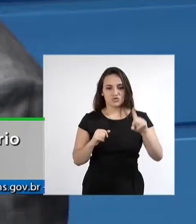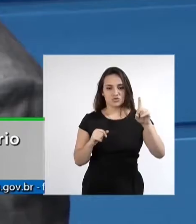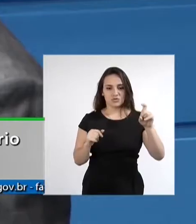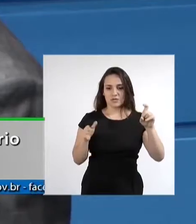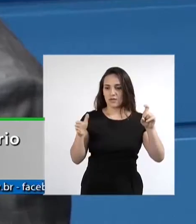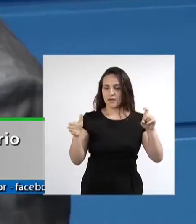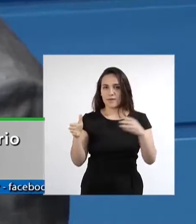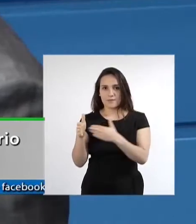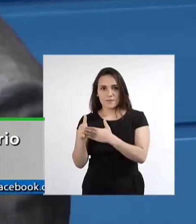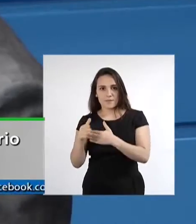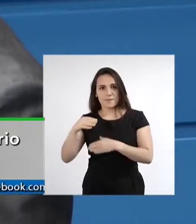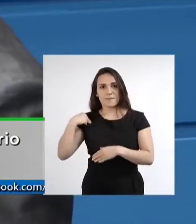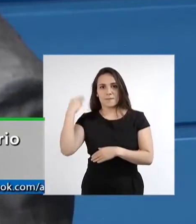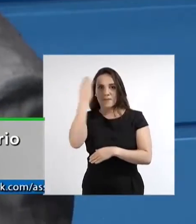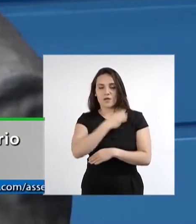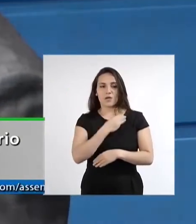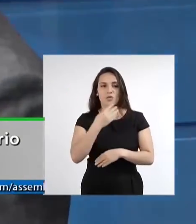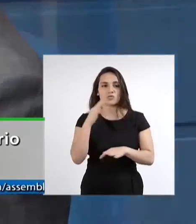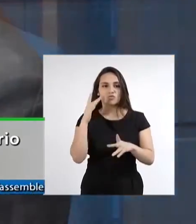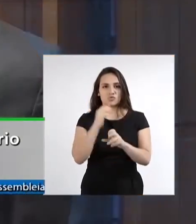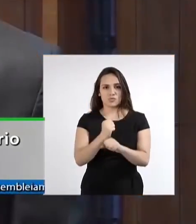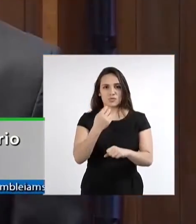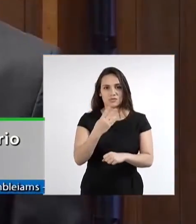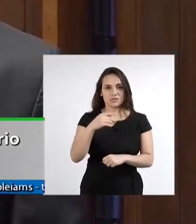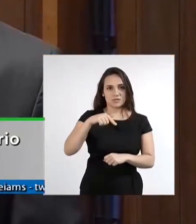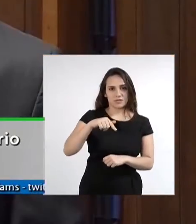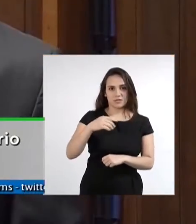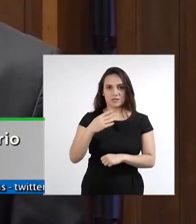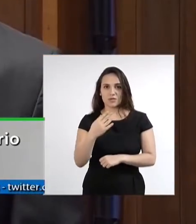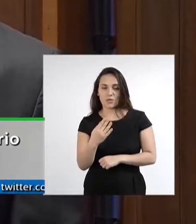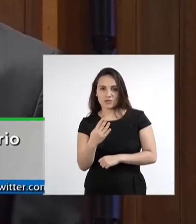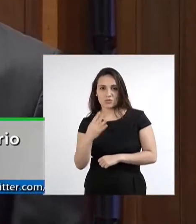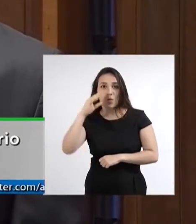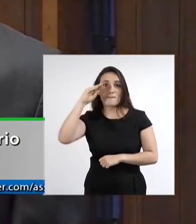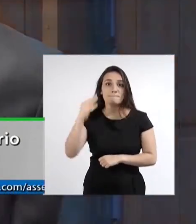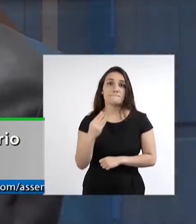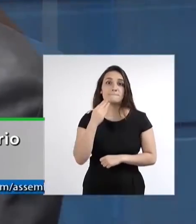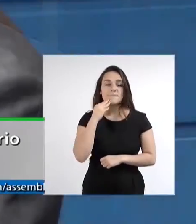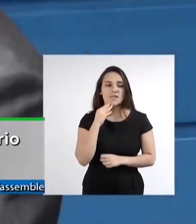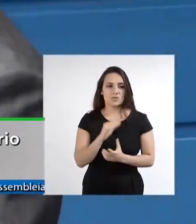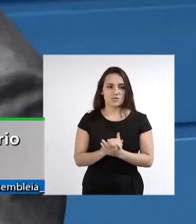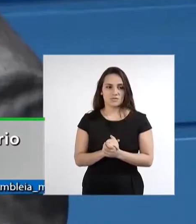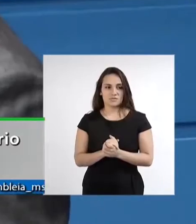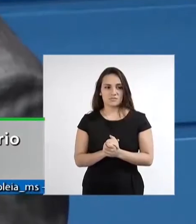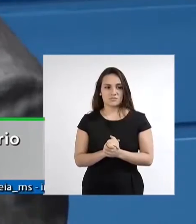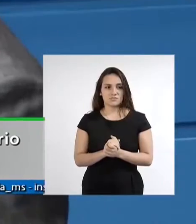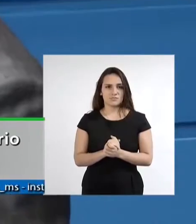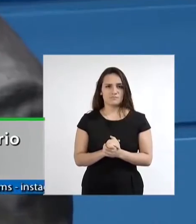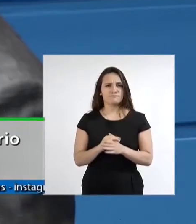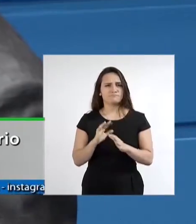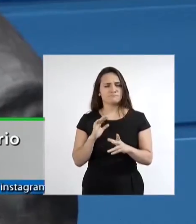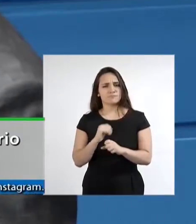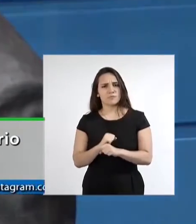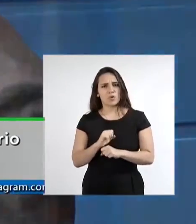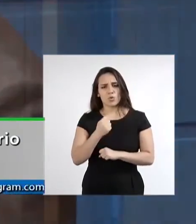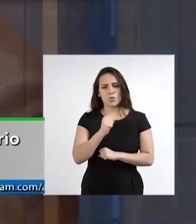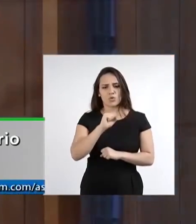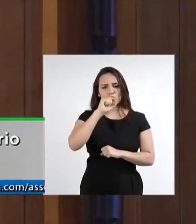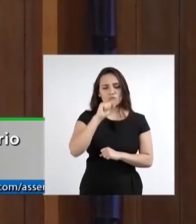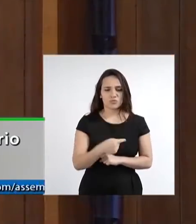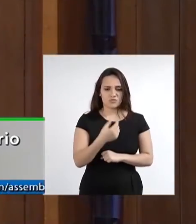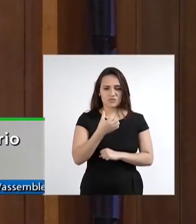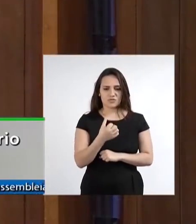477 milhões. Não apenas para a educação formal, mas hoje, mais de